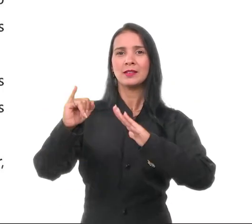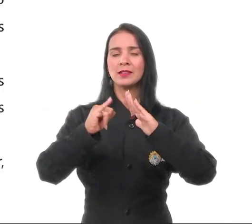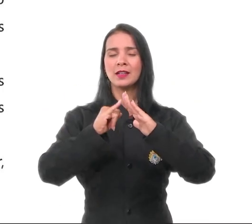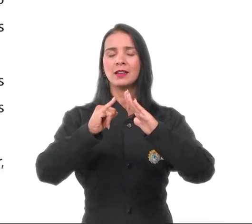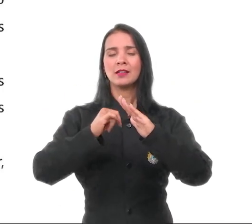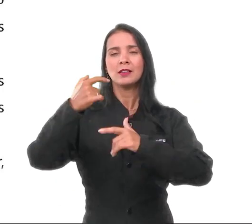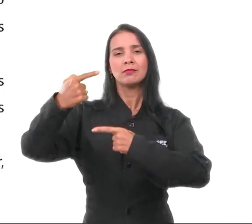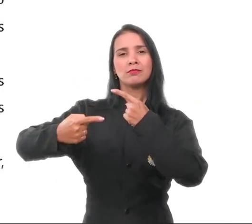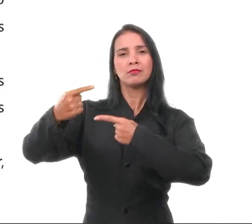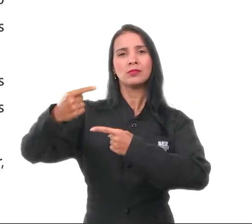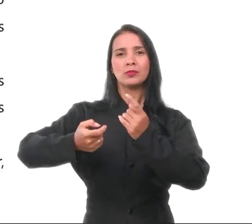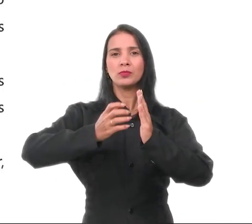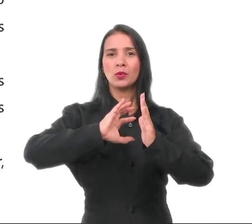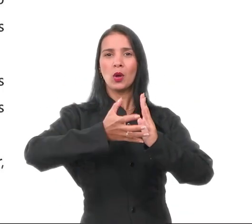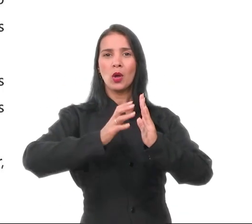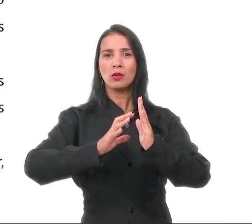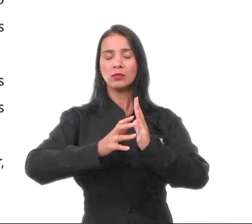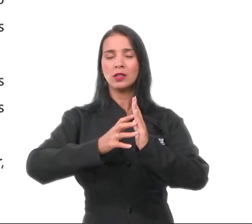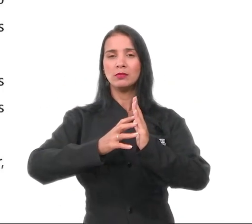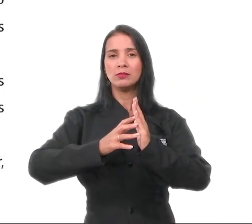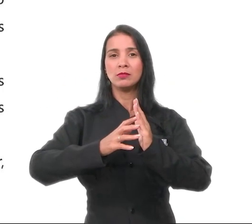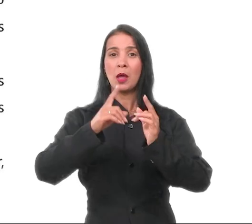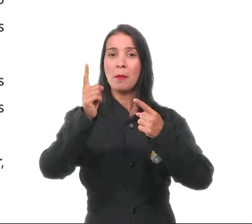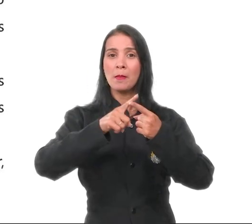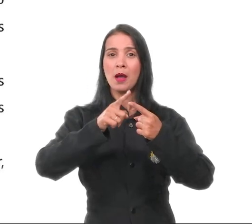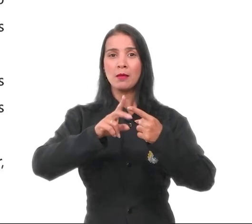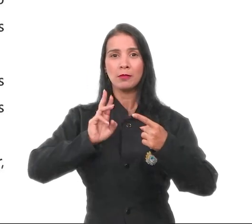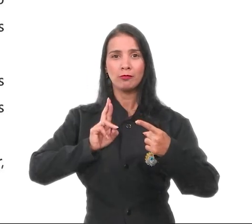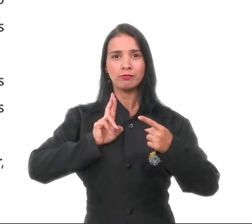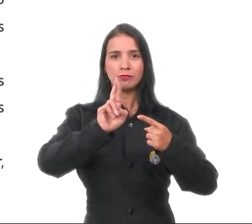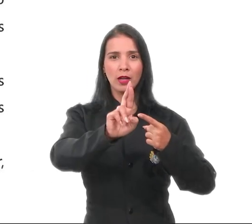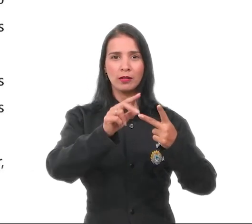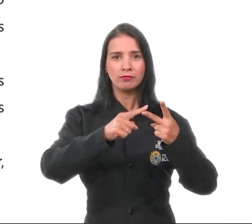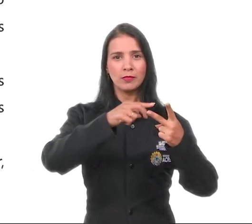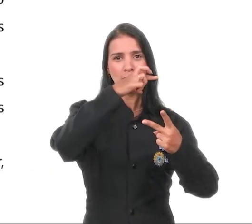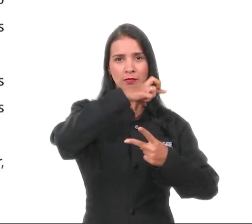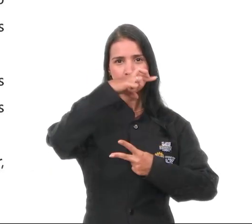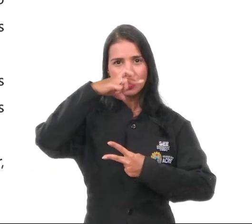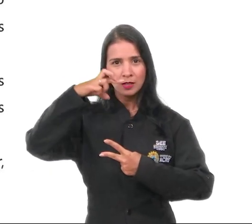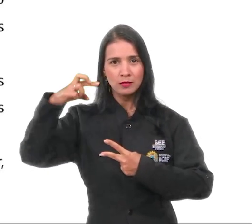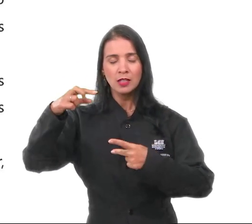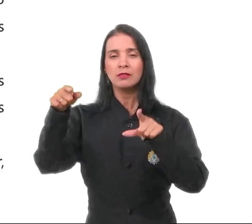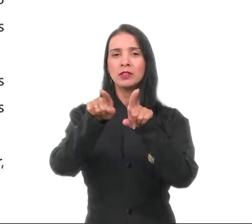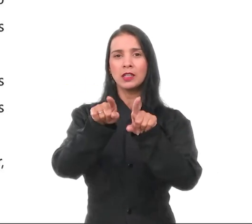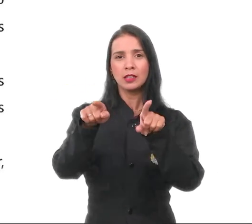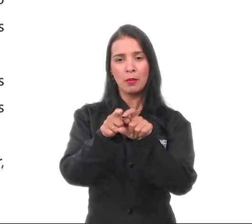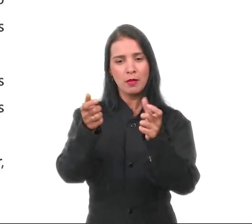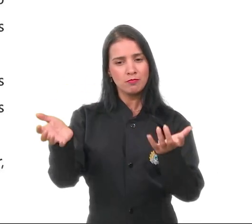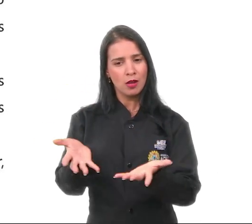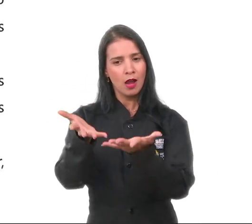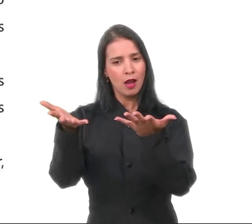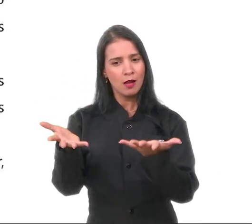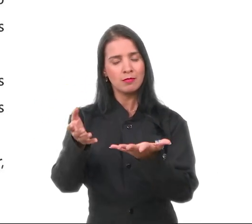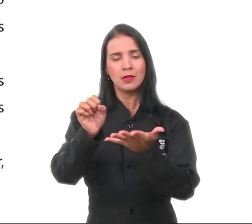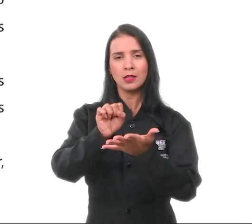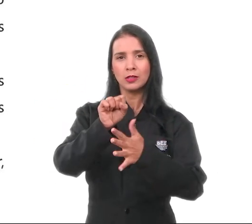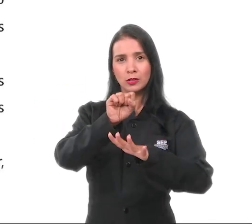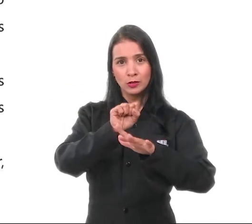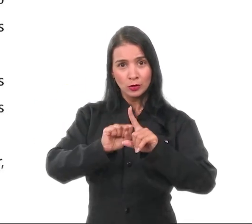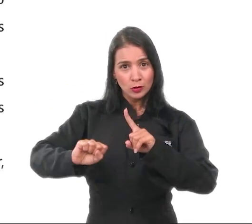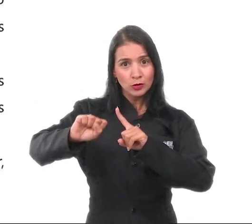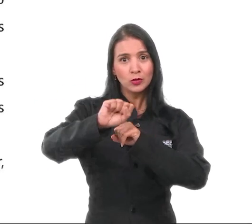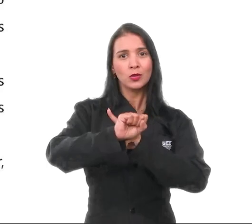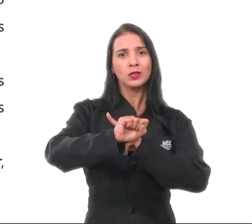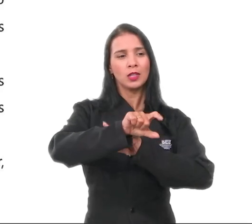político-partidárias, incluindo representação, fiscalização e engajamento nas decisões públicas.